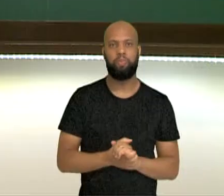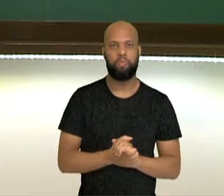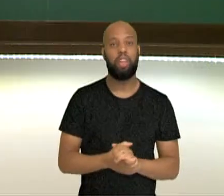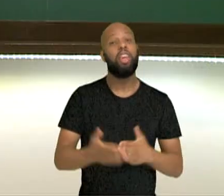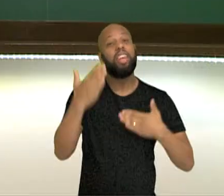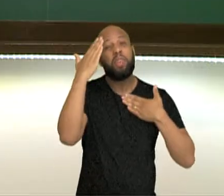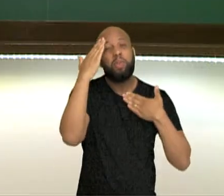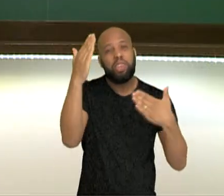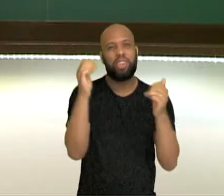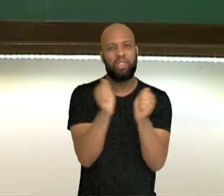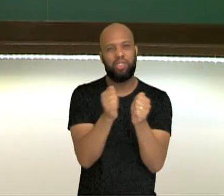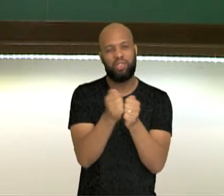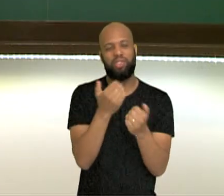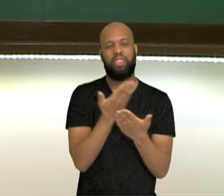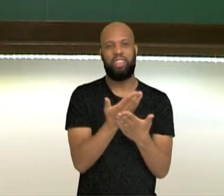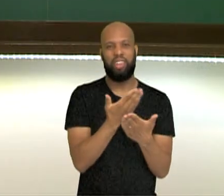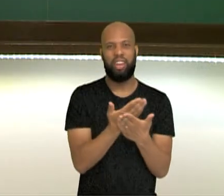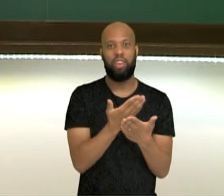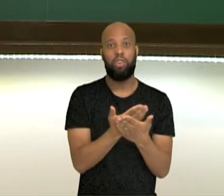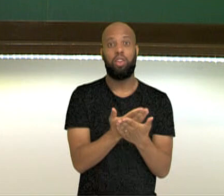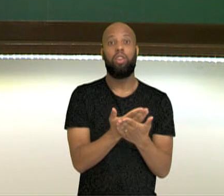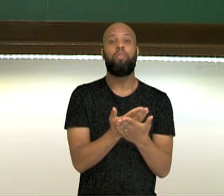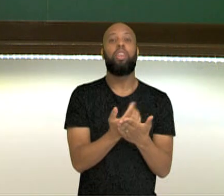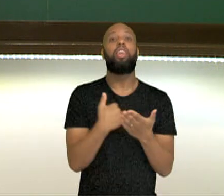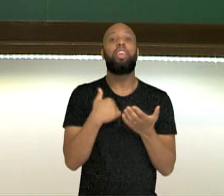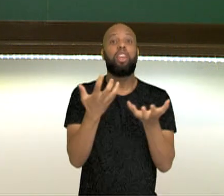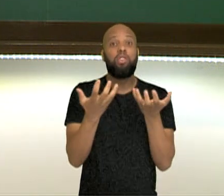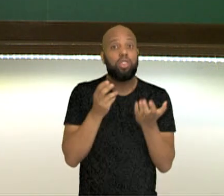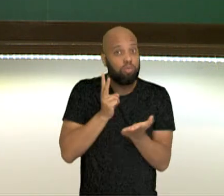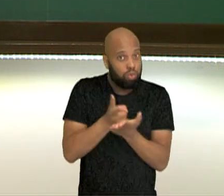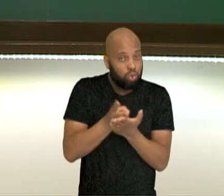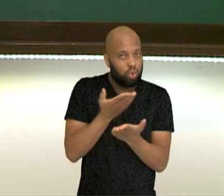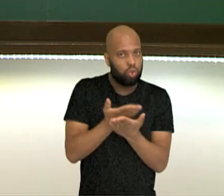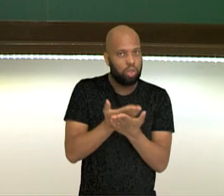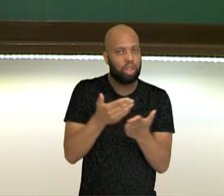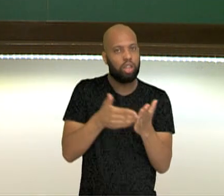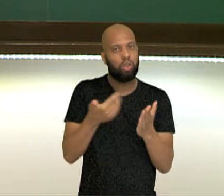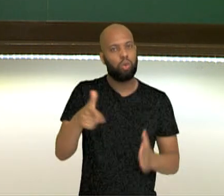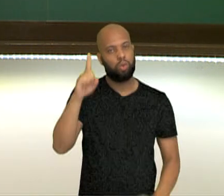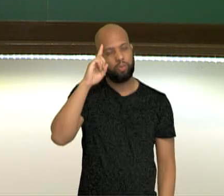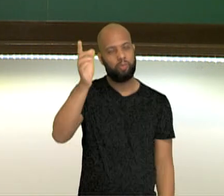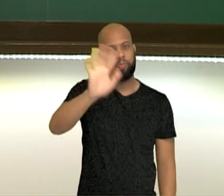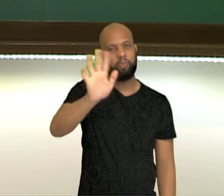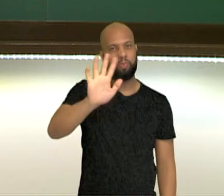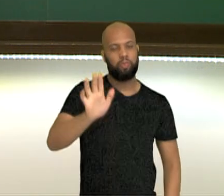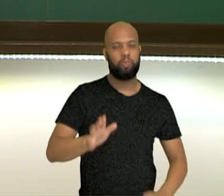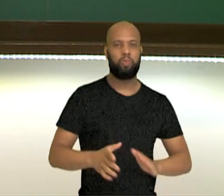Eu agradeço você que esteve comigo nessa aula, desejo aí bons estudos e até a próxima.